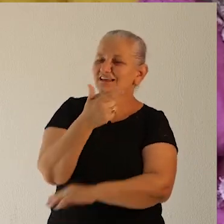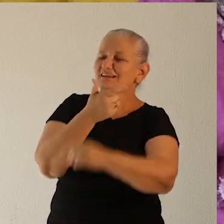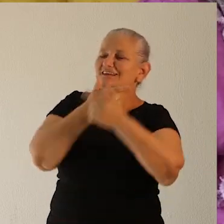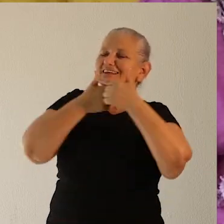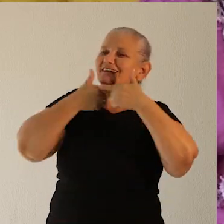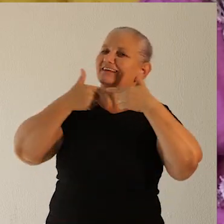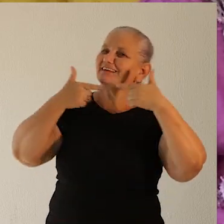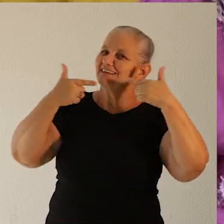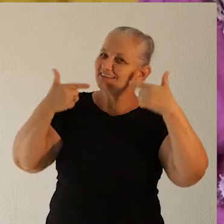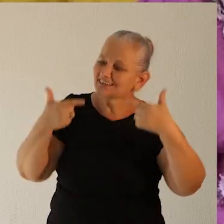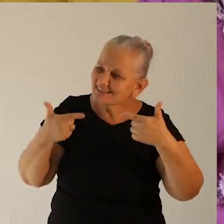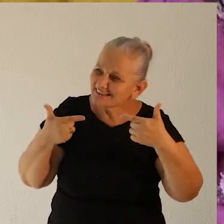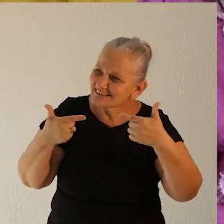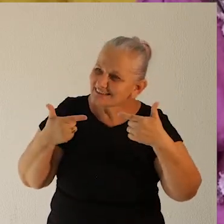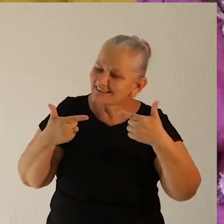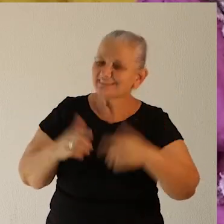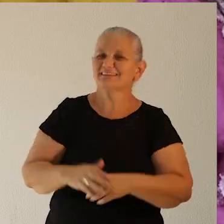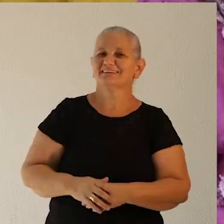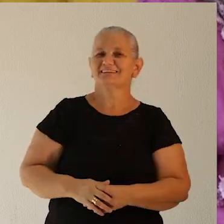sorria.